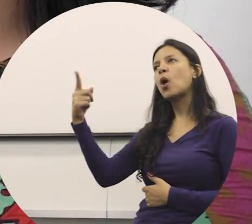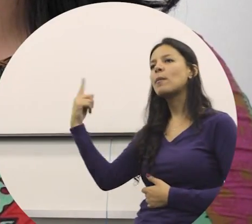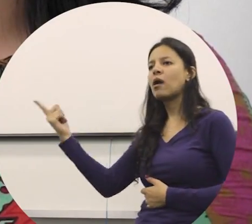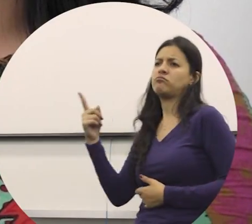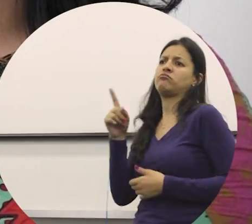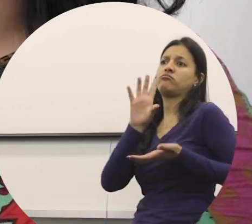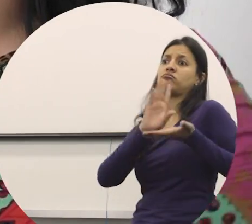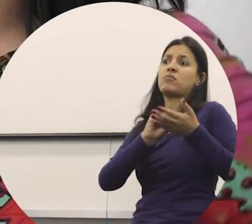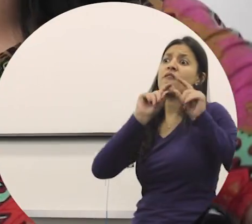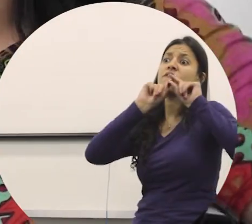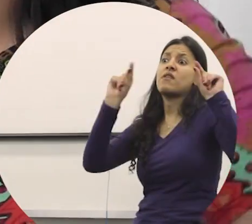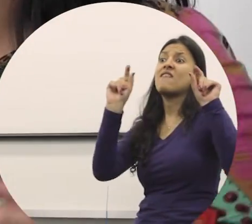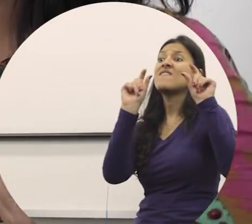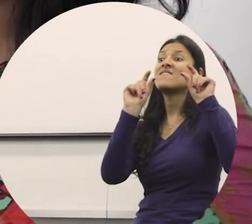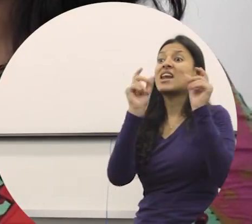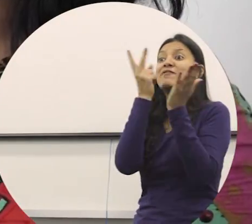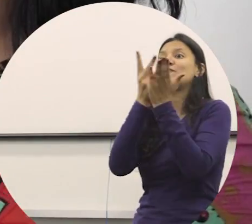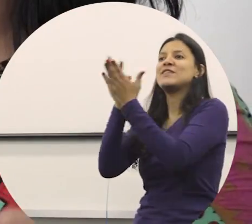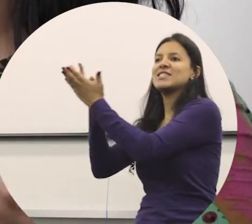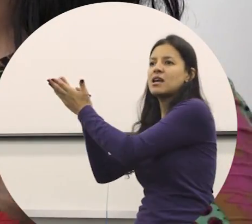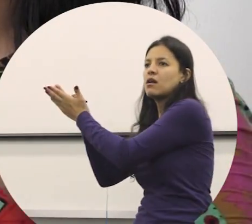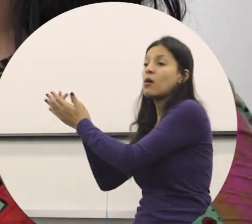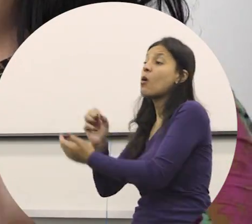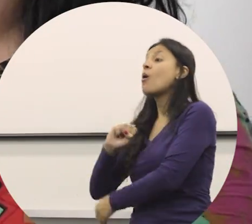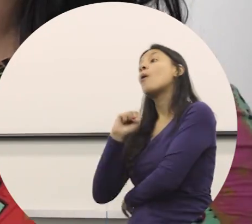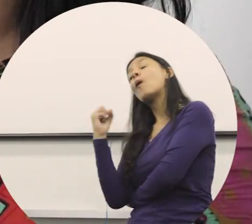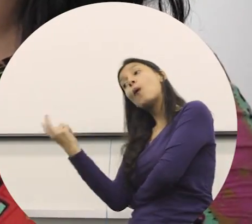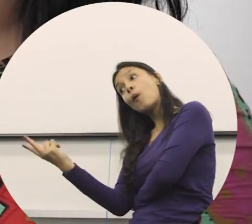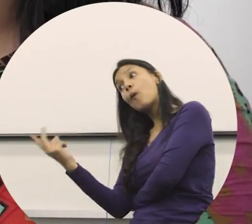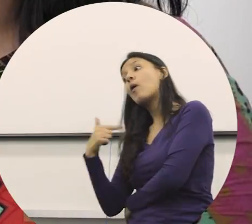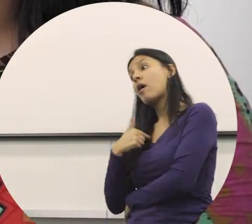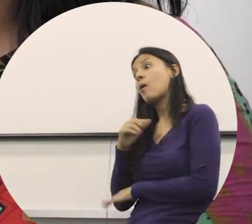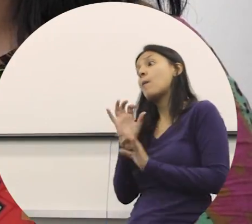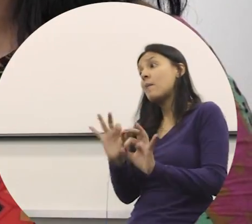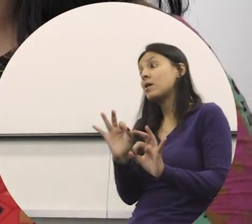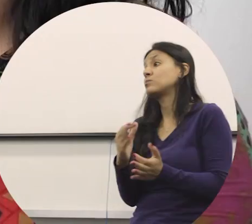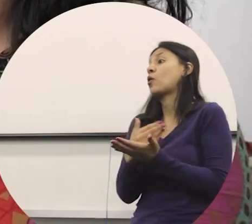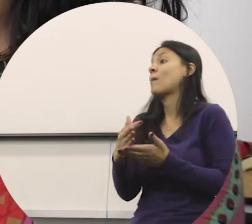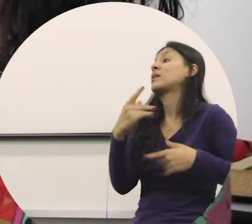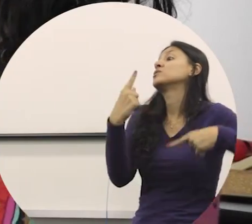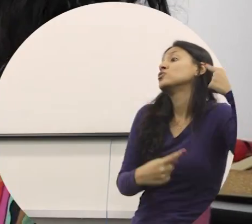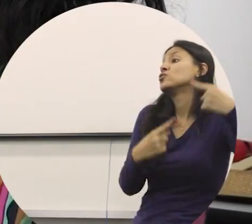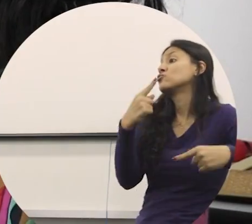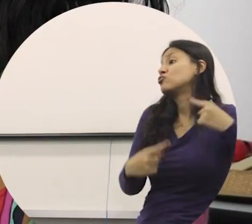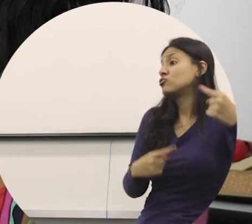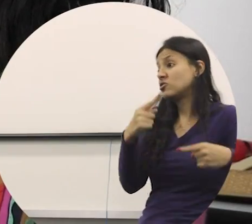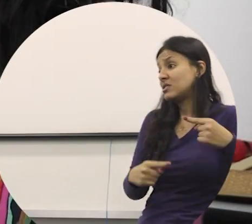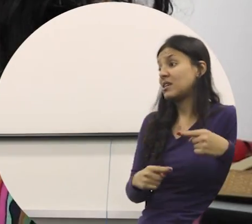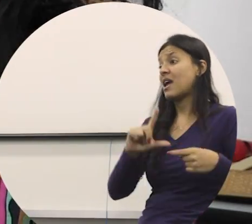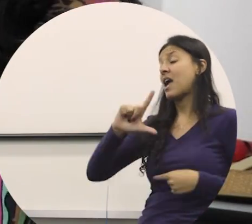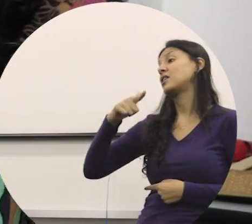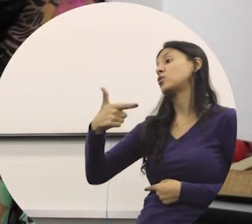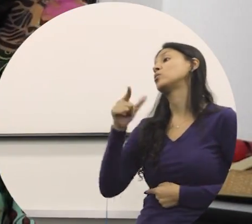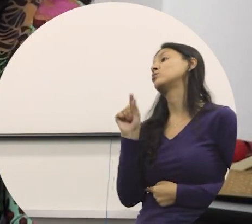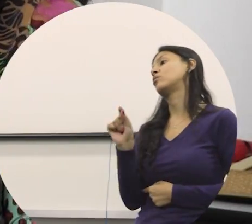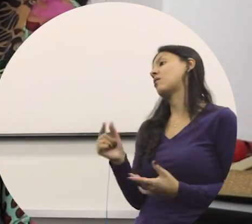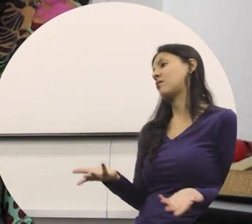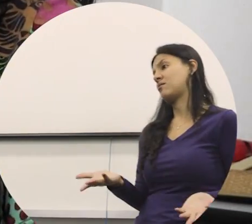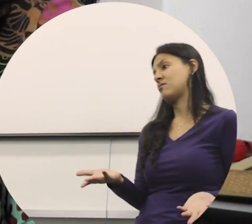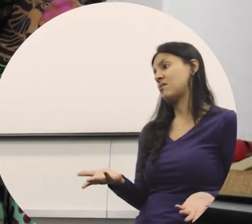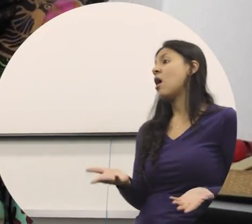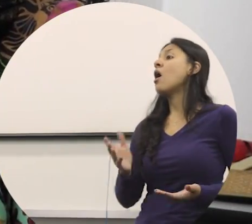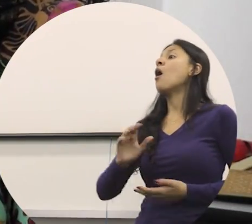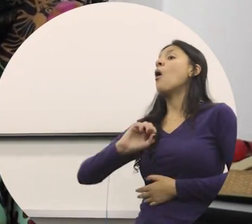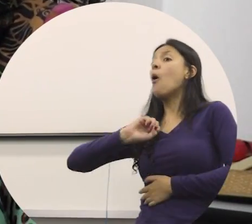sabe? Ou eu começo de fato a discutir o que é uma segunda língua, eu começo de fato